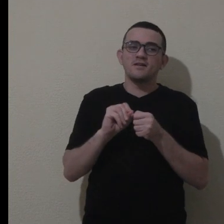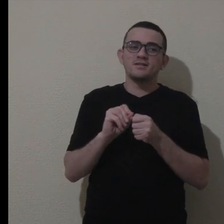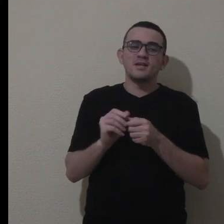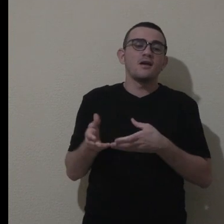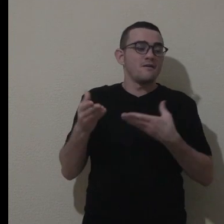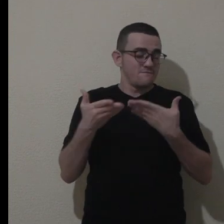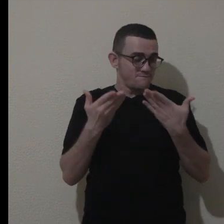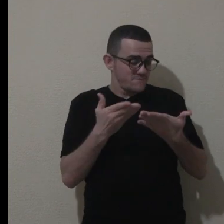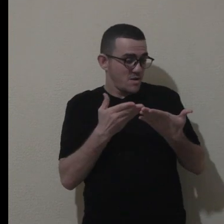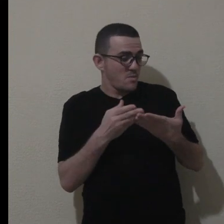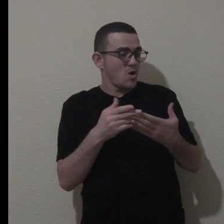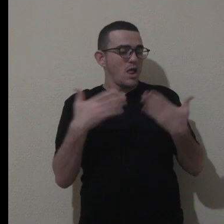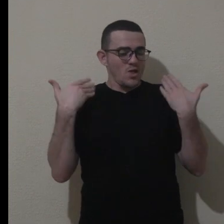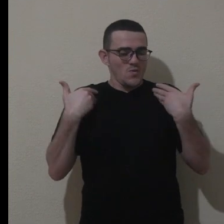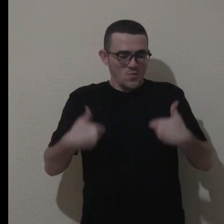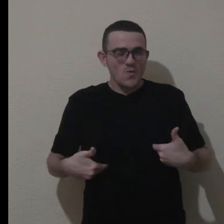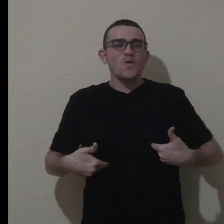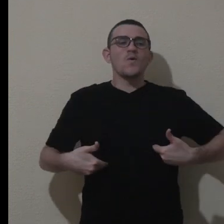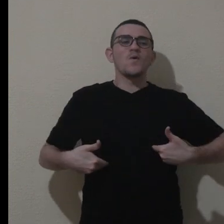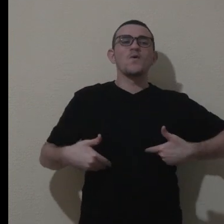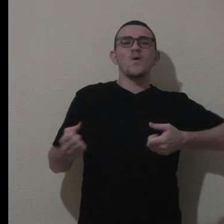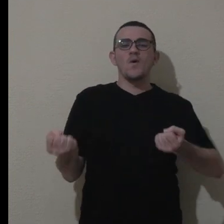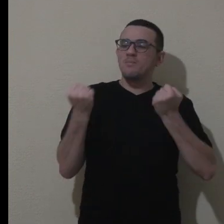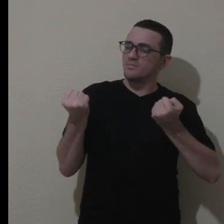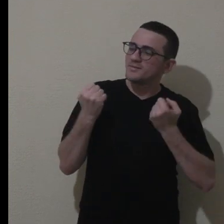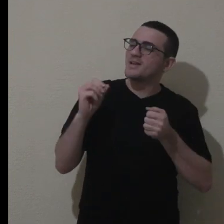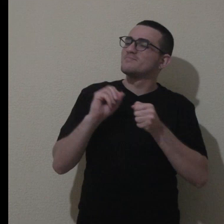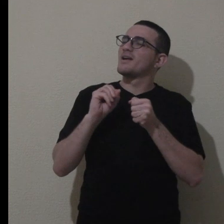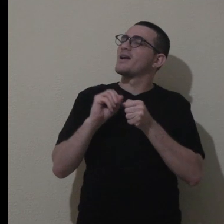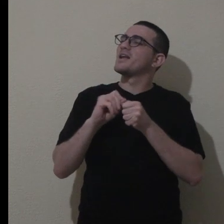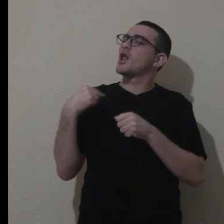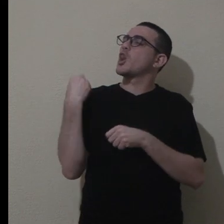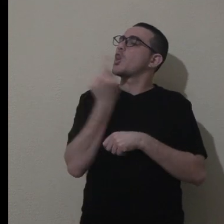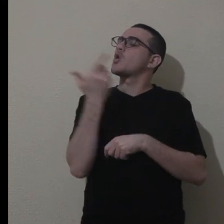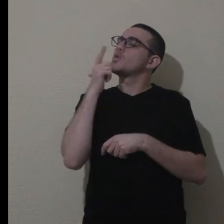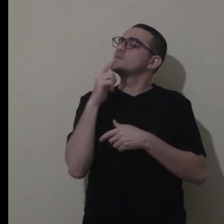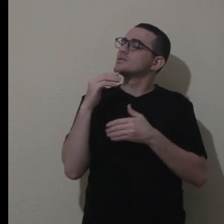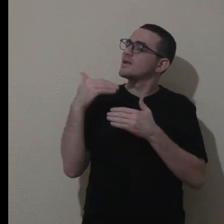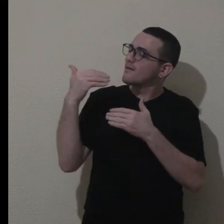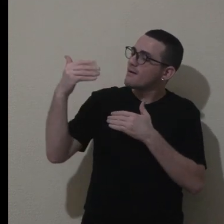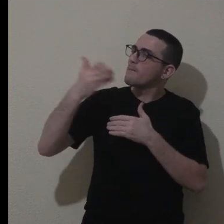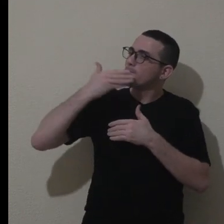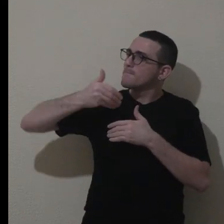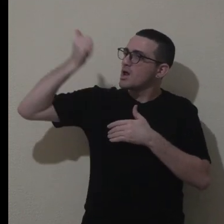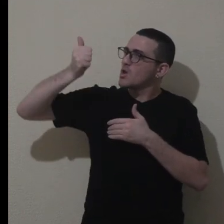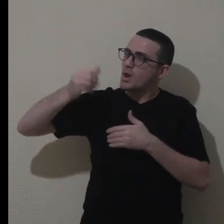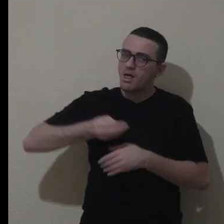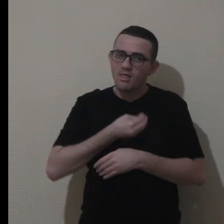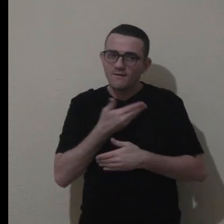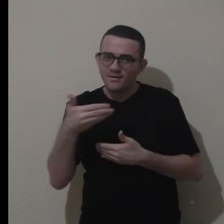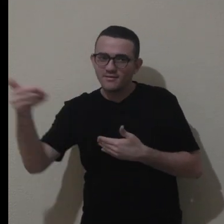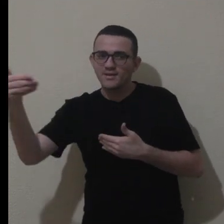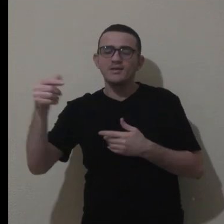vamos fazer o seguinte, vamos investir no corpício, né? Que talvez isso vai nos levar um pouquinho mais longe. Obviamente, esse é